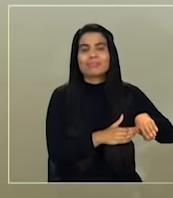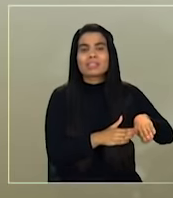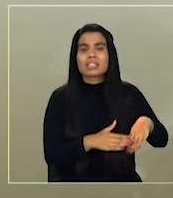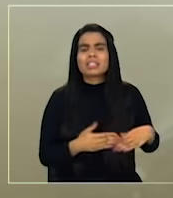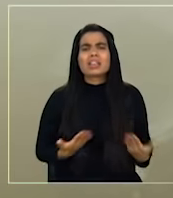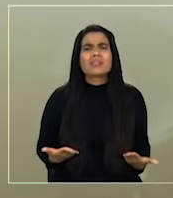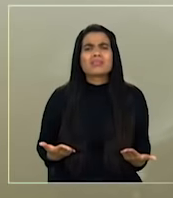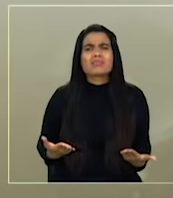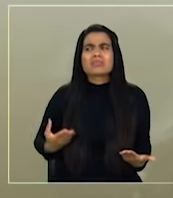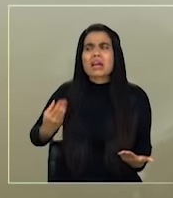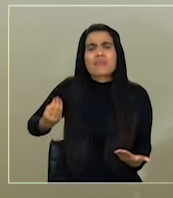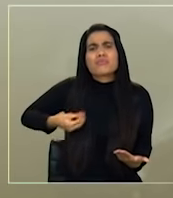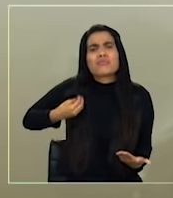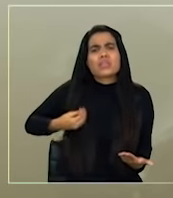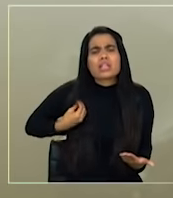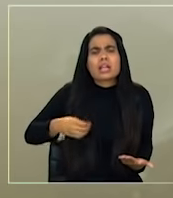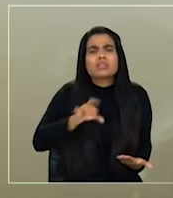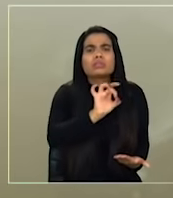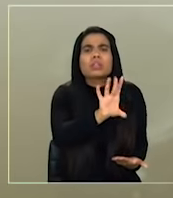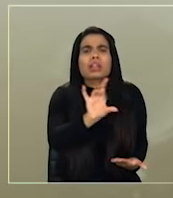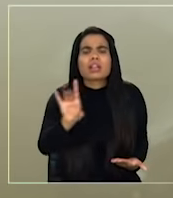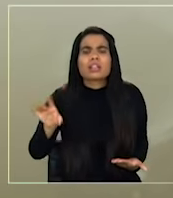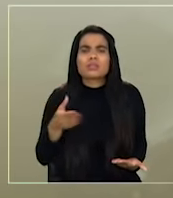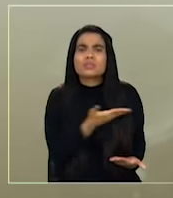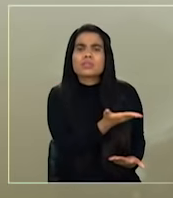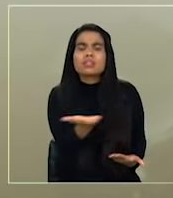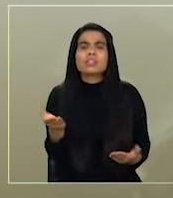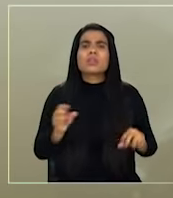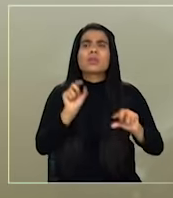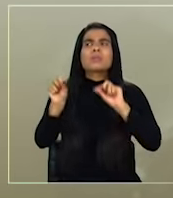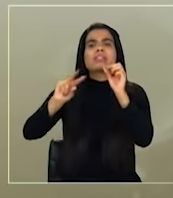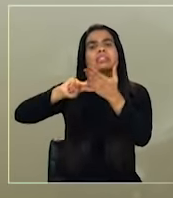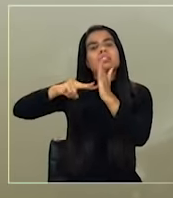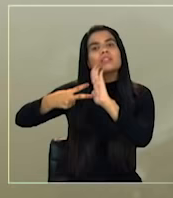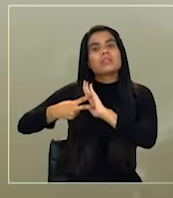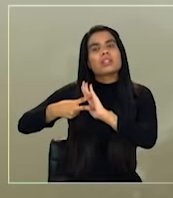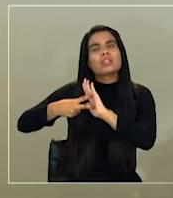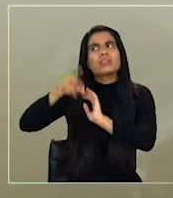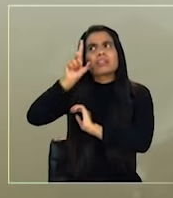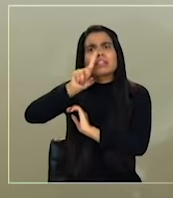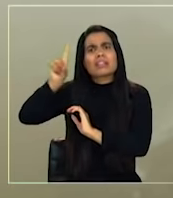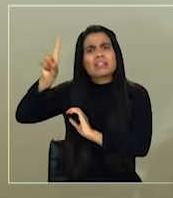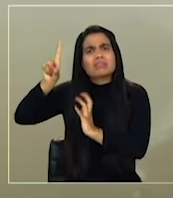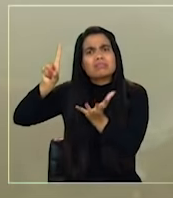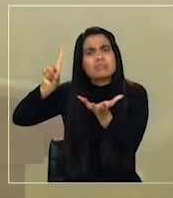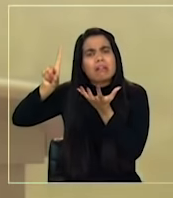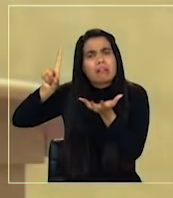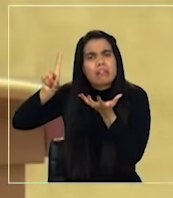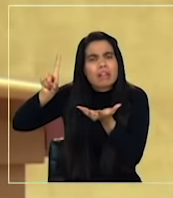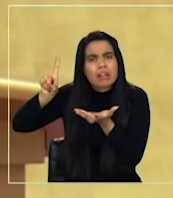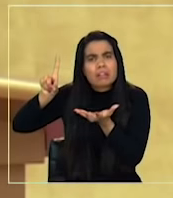que que isso significa para você? O que Deus quer falar com essa palavra para você?